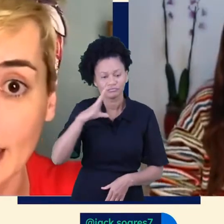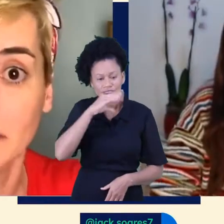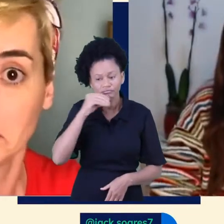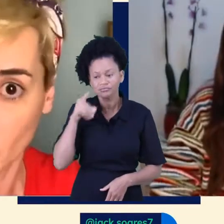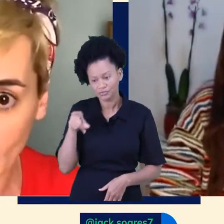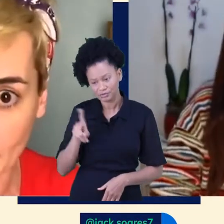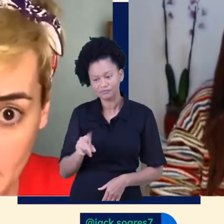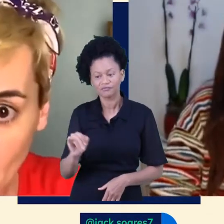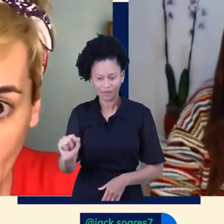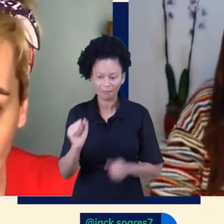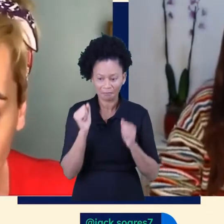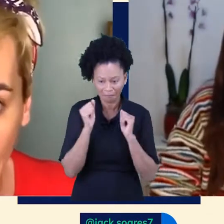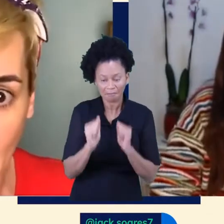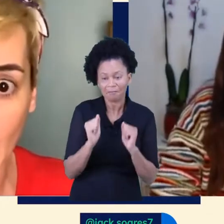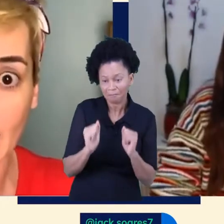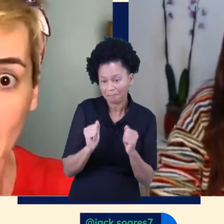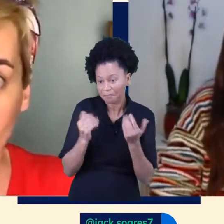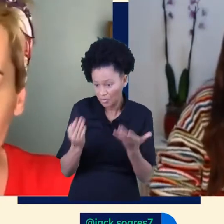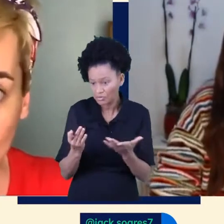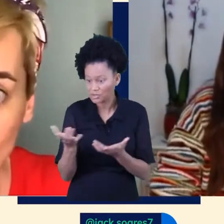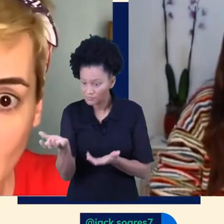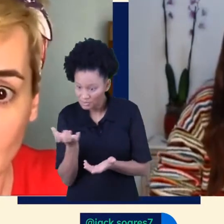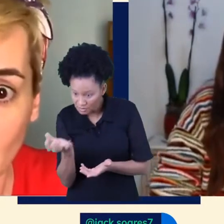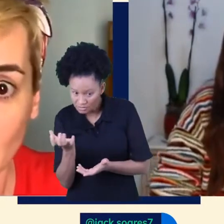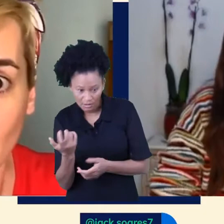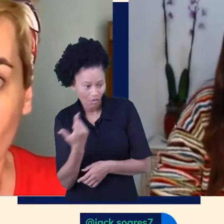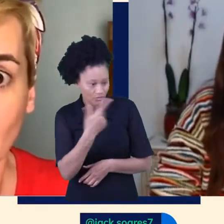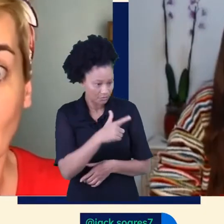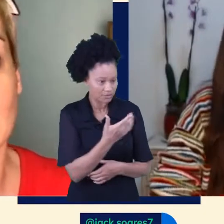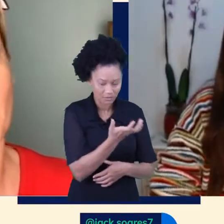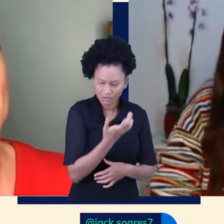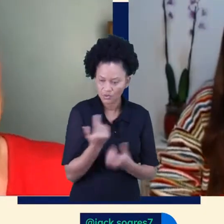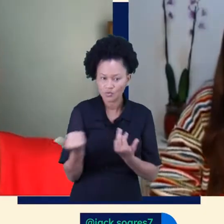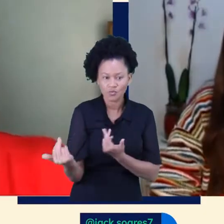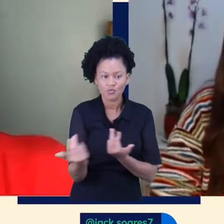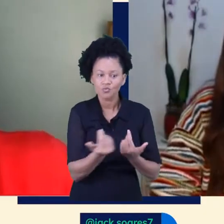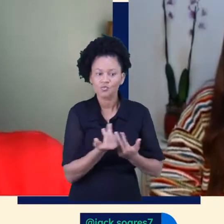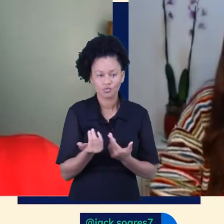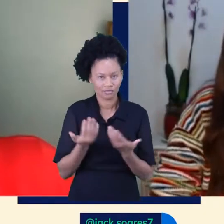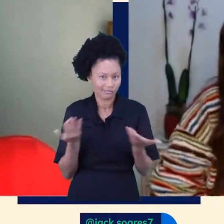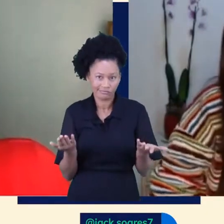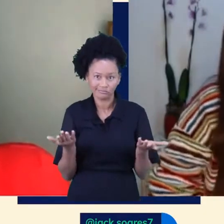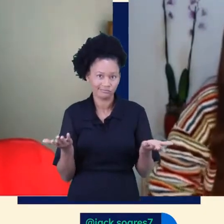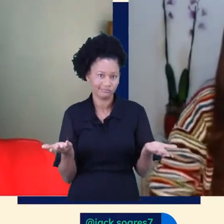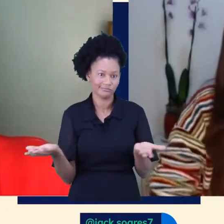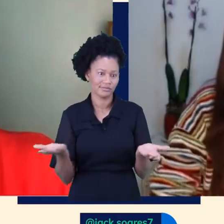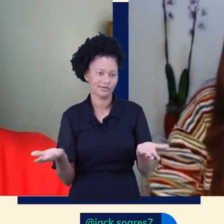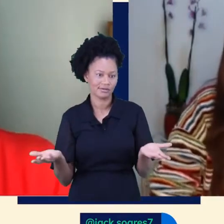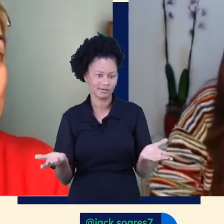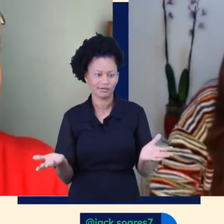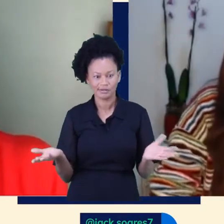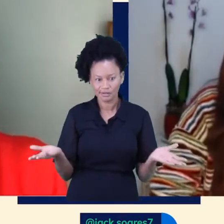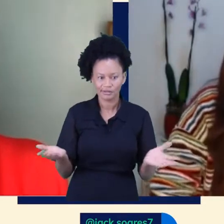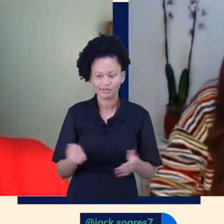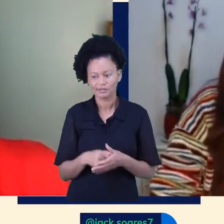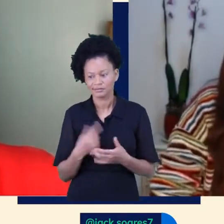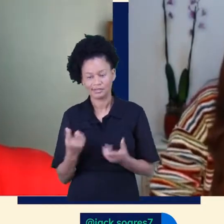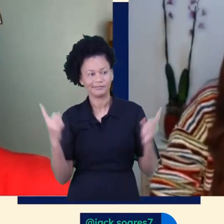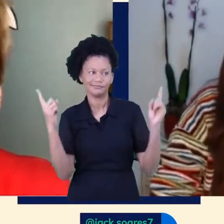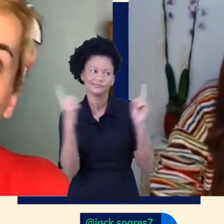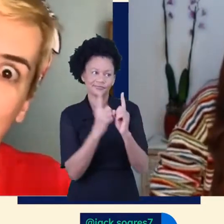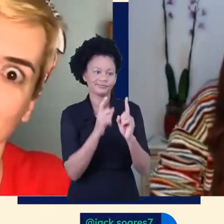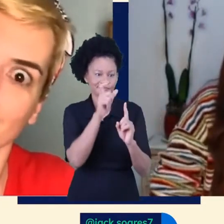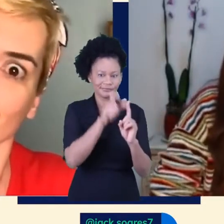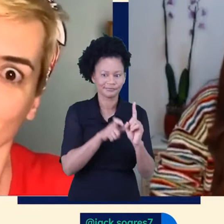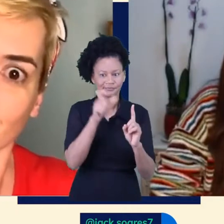pessoa quiser. Não é da mesma maneira, né? Não tem que... se é beijo entre duas pessoas do mesmo gênero, do mesmo sexo,